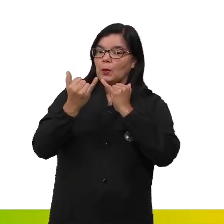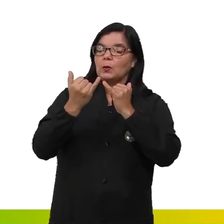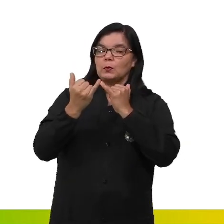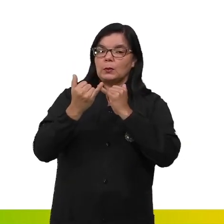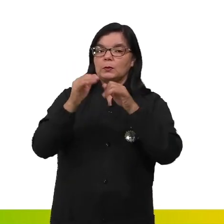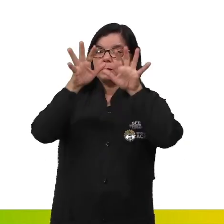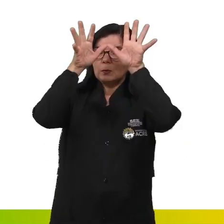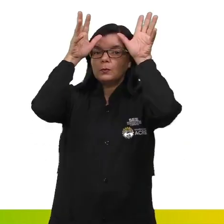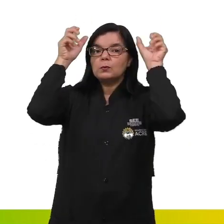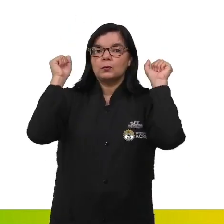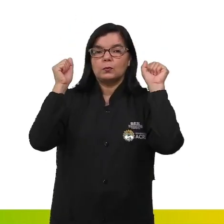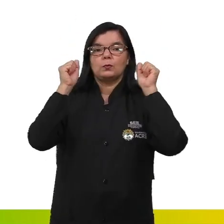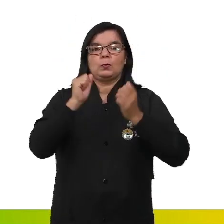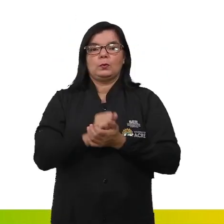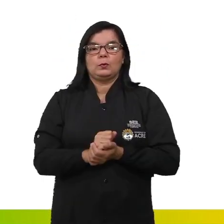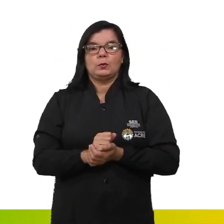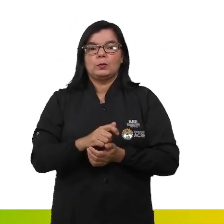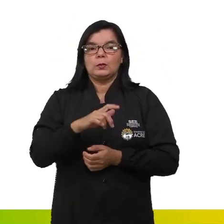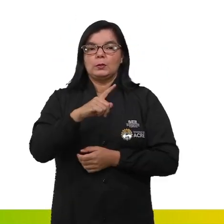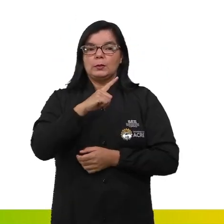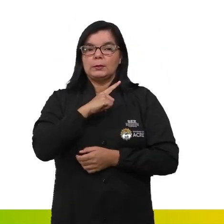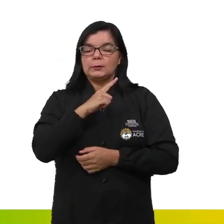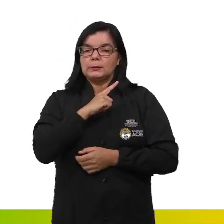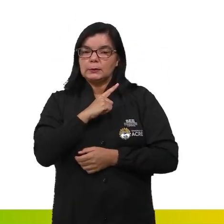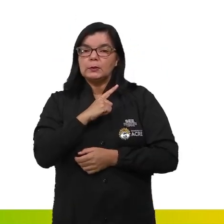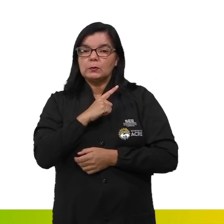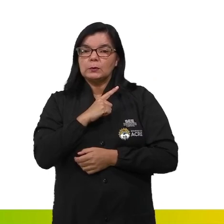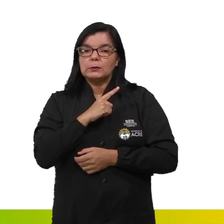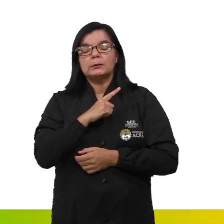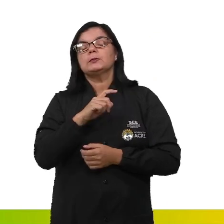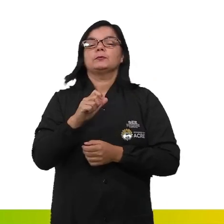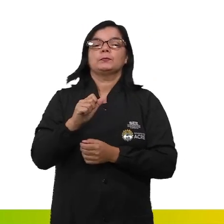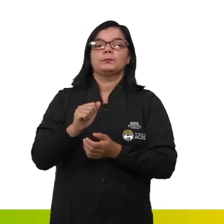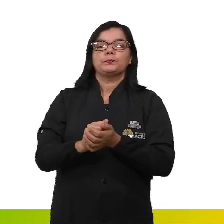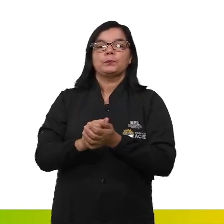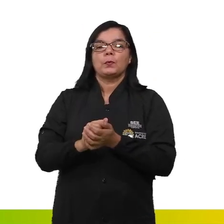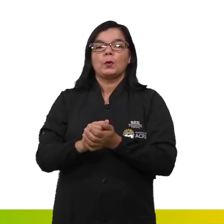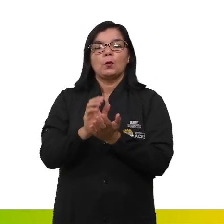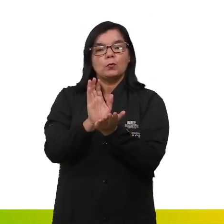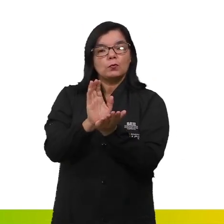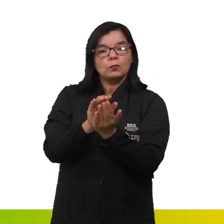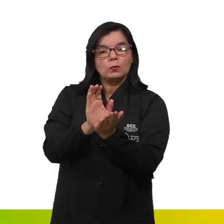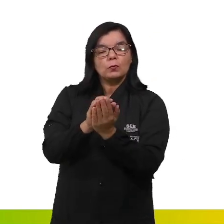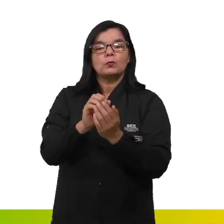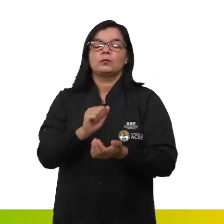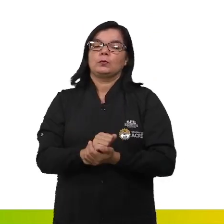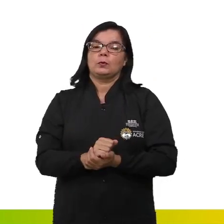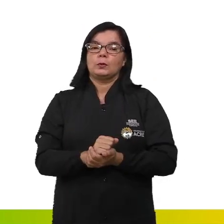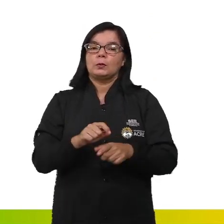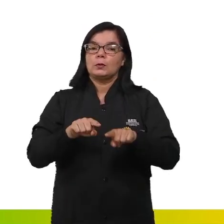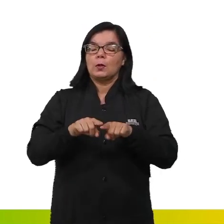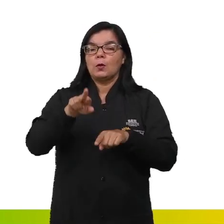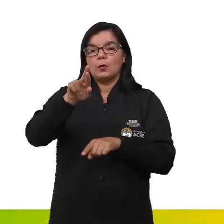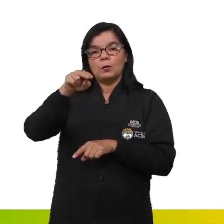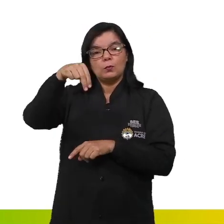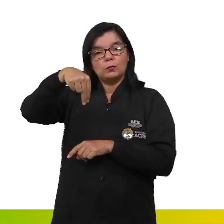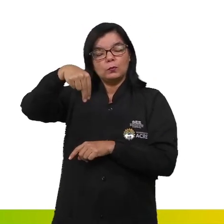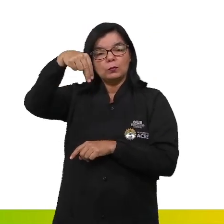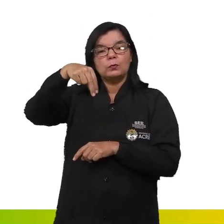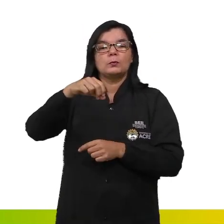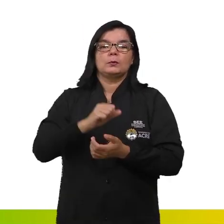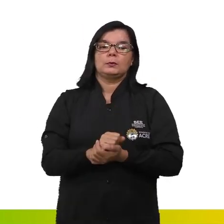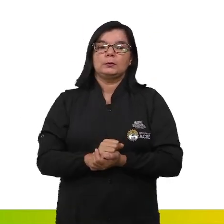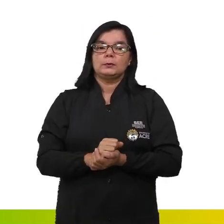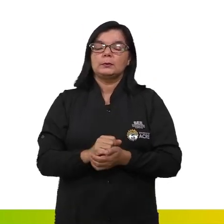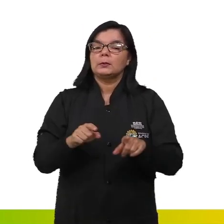inclusive, com o do Acre, ó. É o caso de Alagoas, Pernambuco, Rio Grande do Norte. Na região norte também,